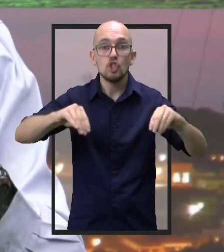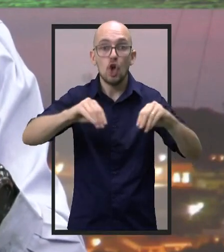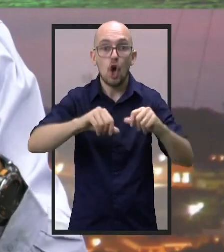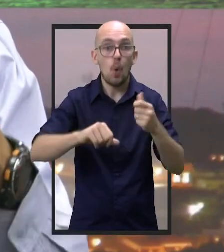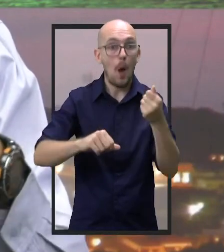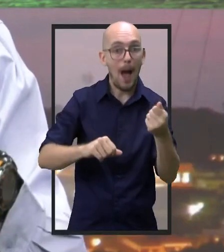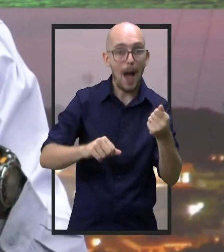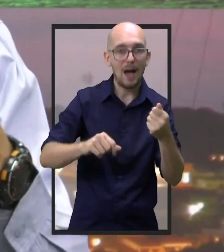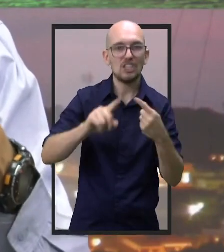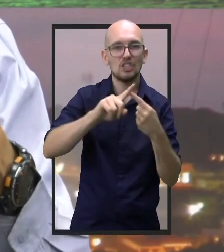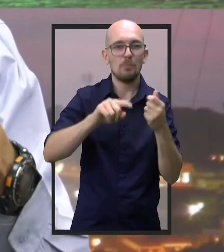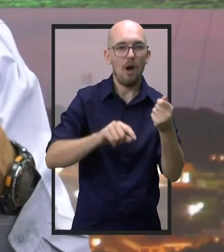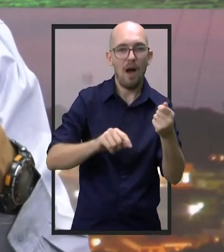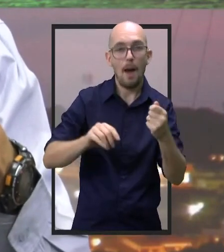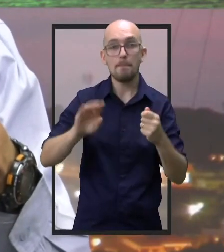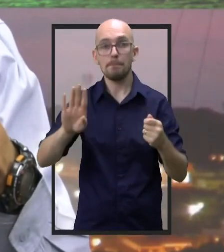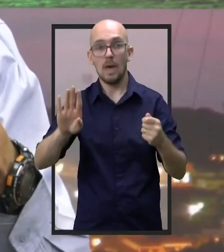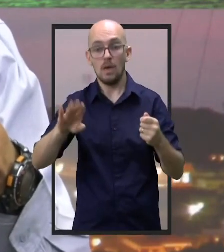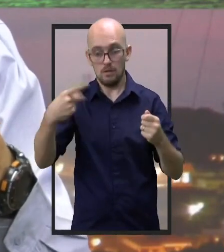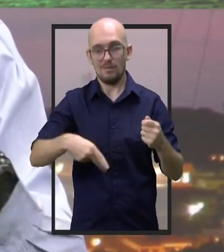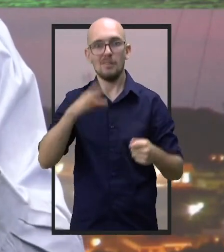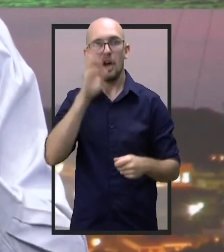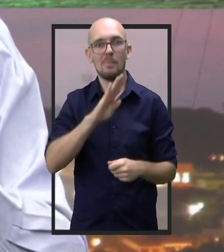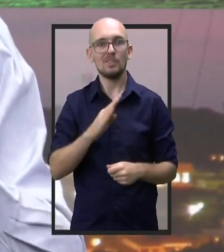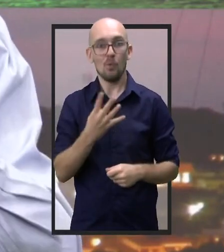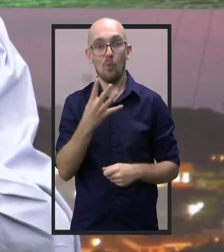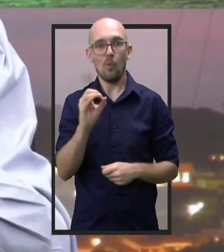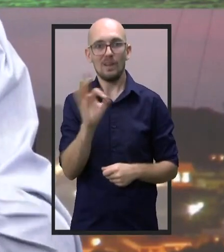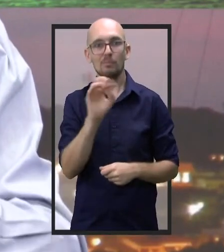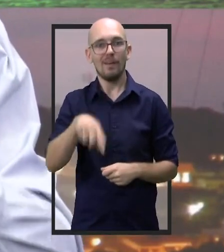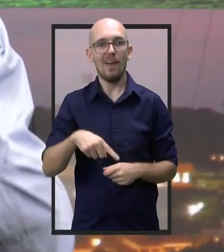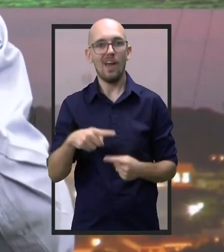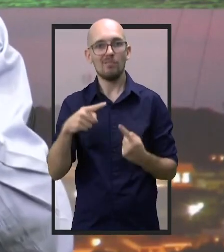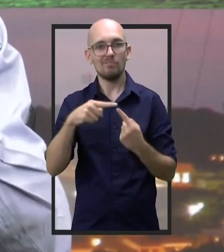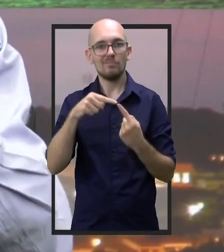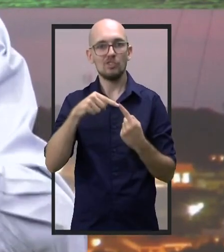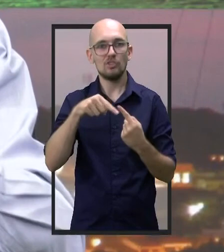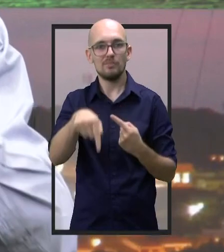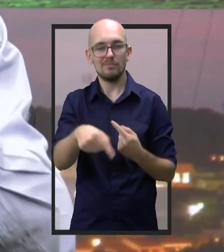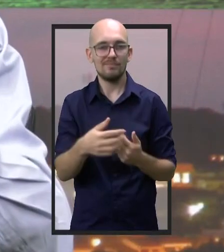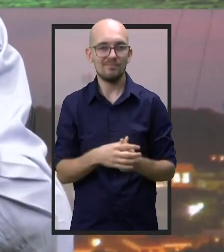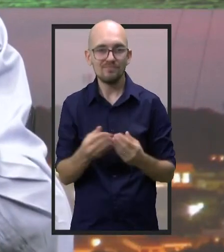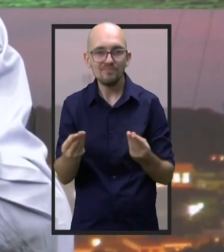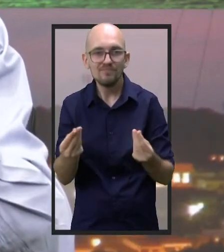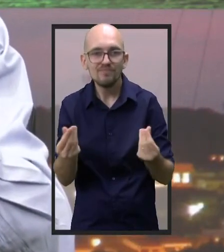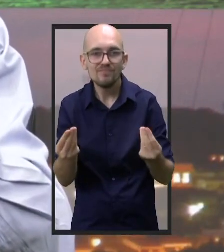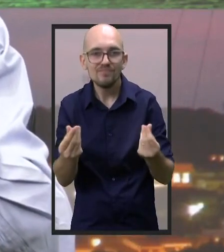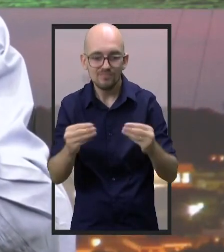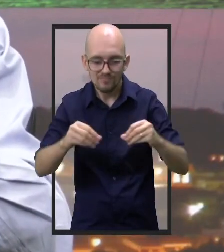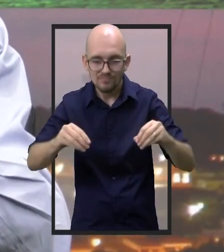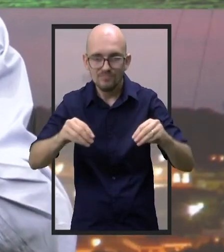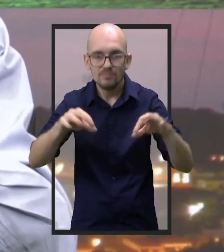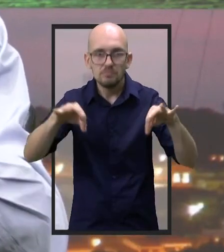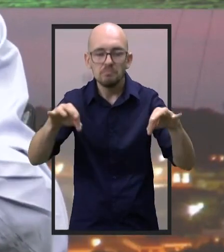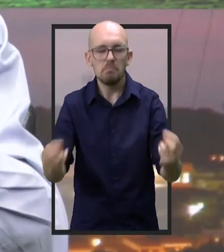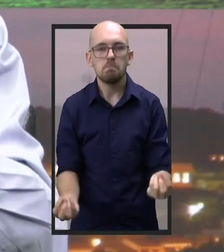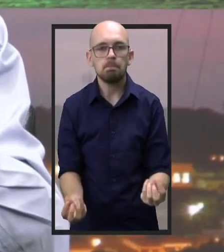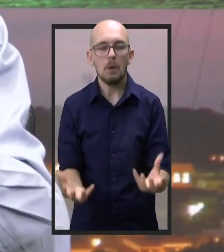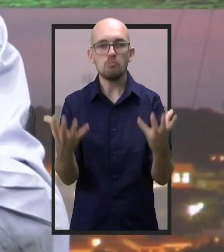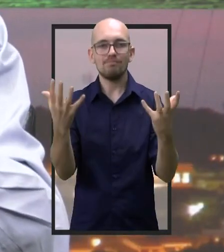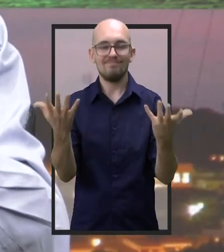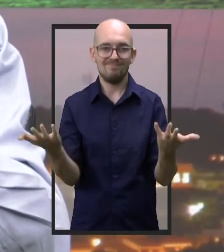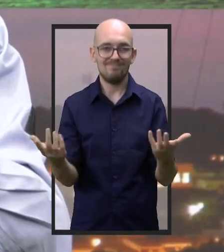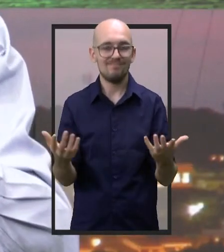solos brasileiros, estão aqui, 40% deles são. Então, com pouco investimento, a alavancagem da recuperação será na